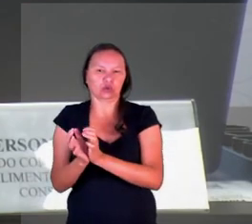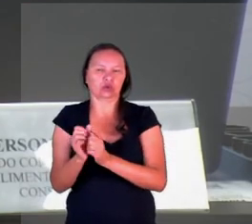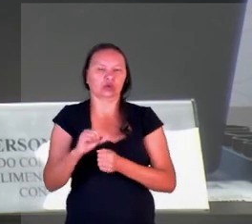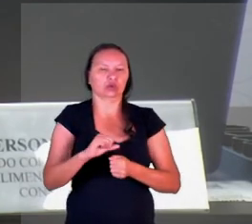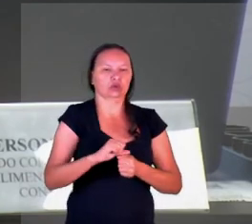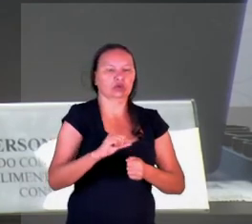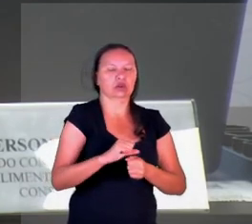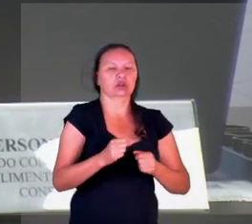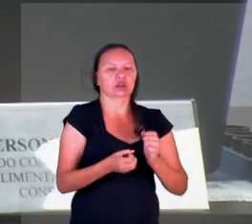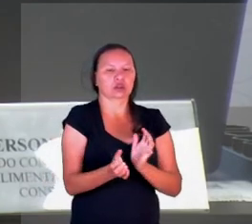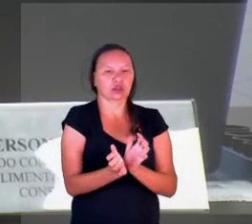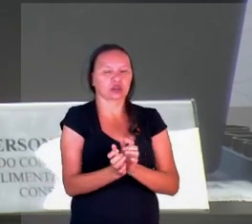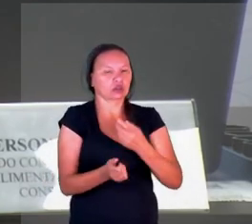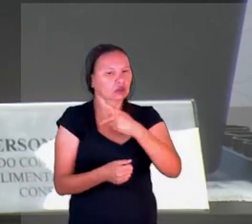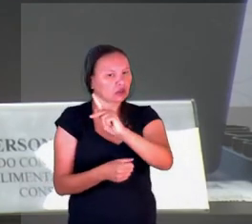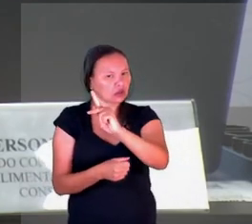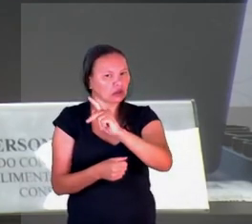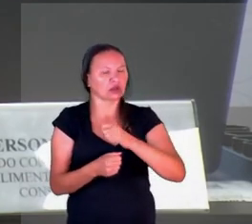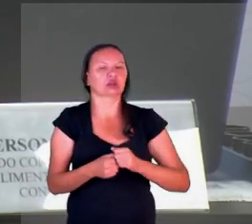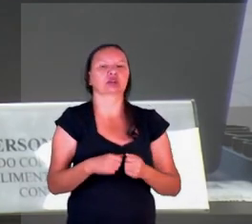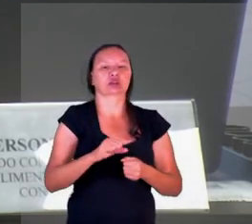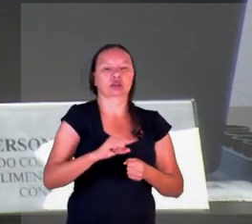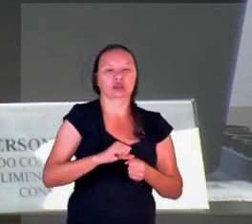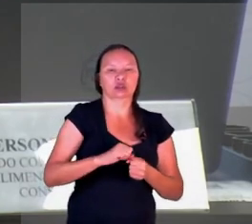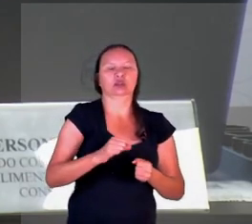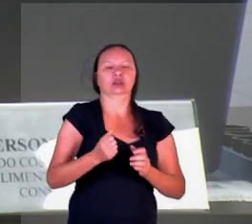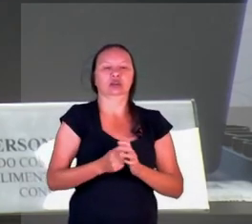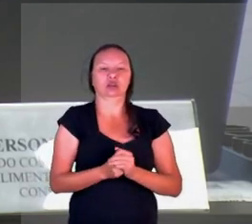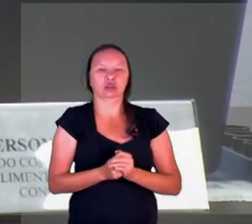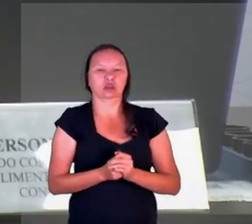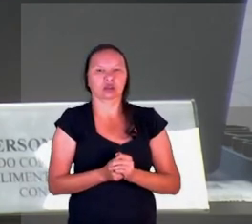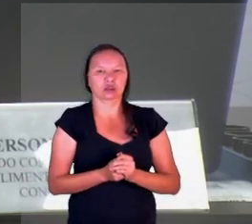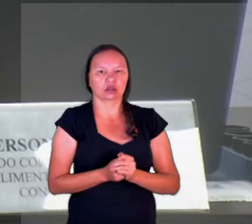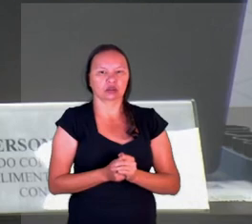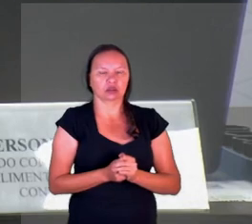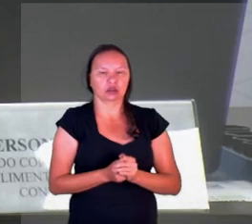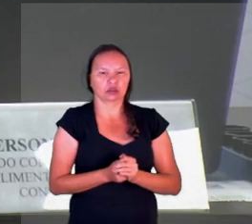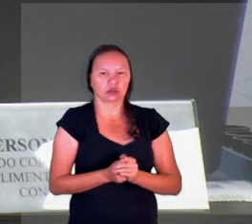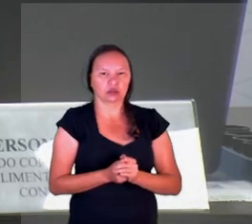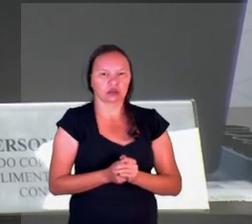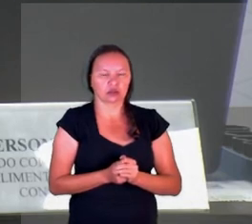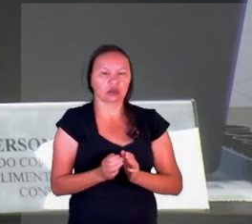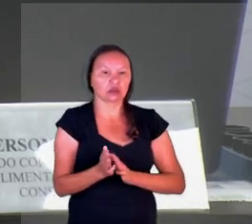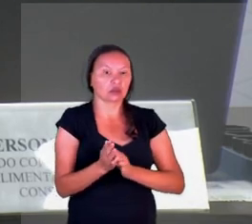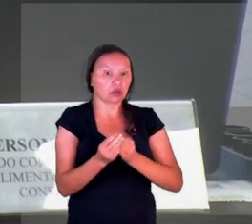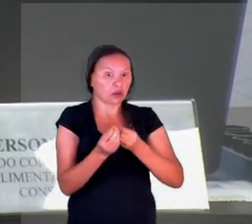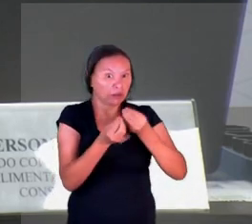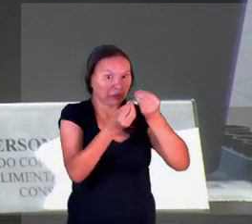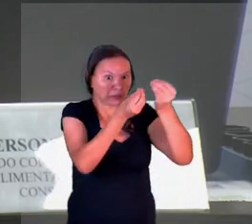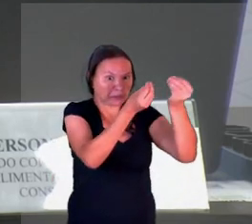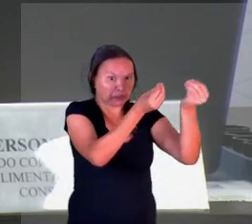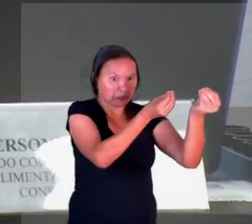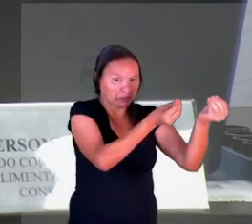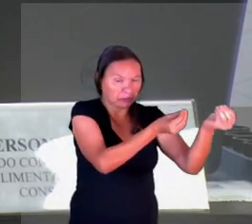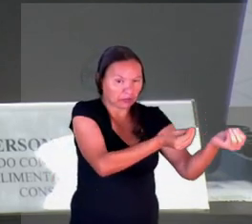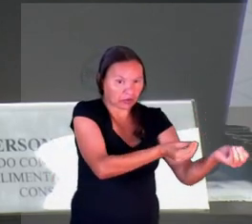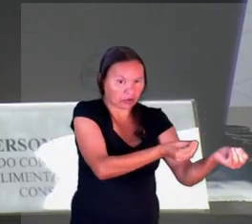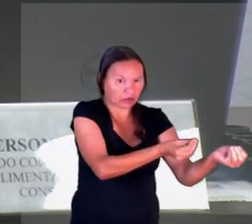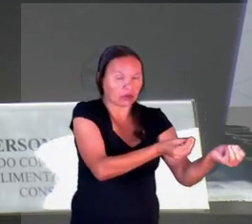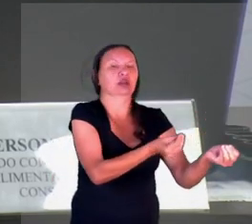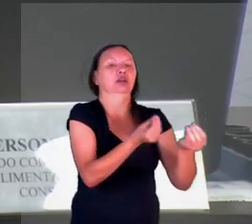parte eh fez o possível para levar um pouco de alimento à aqueles que mais precisavam